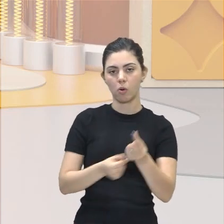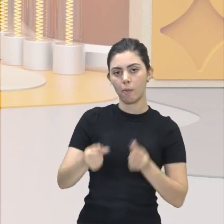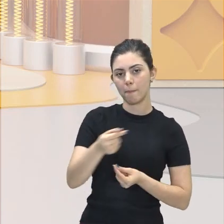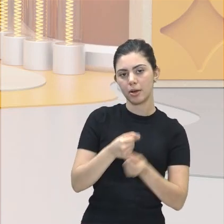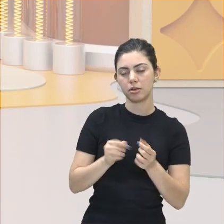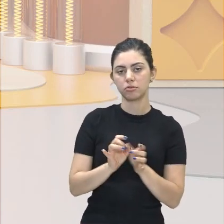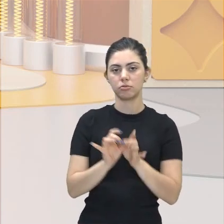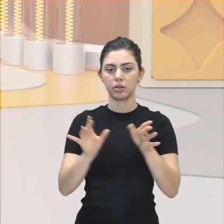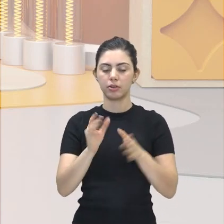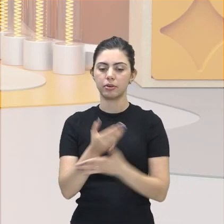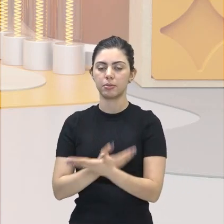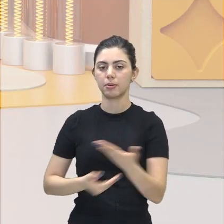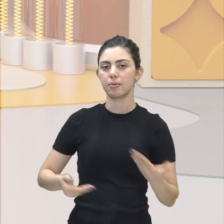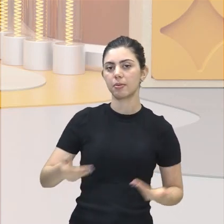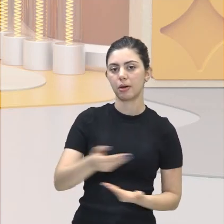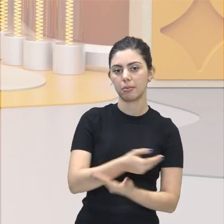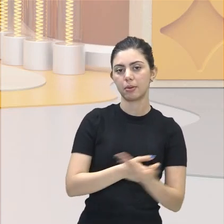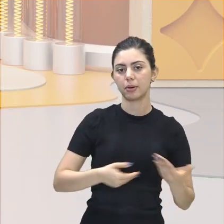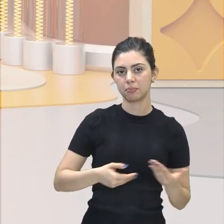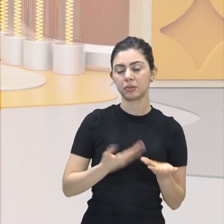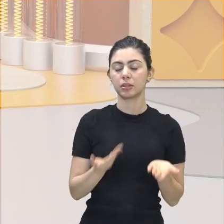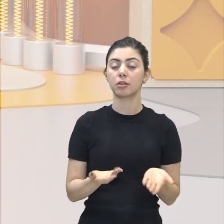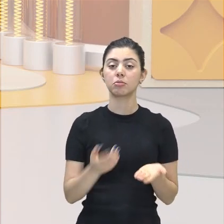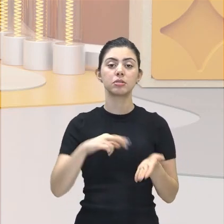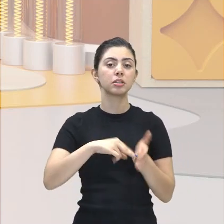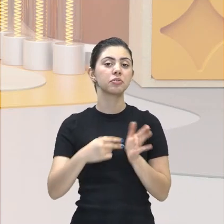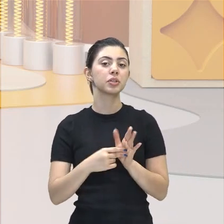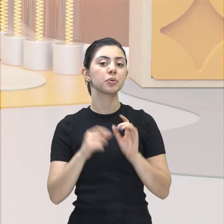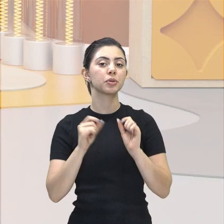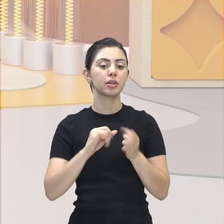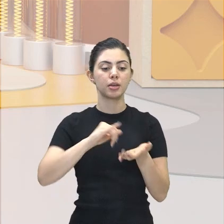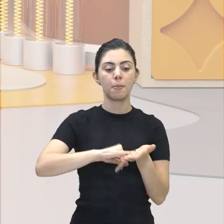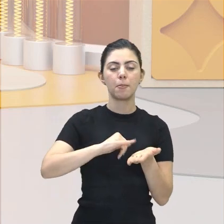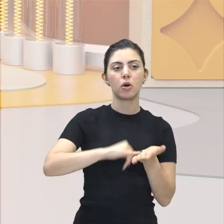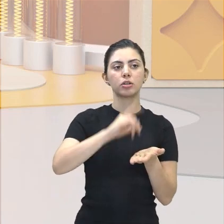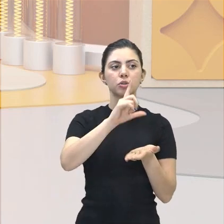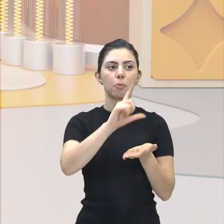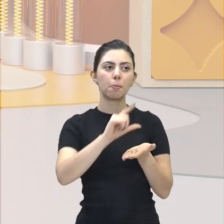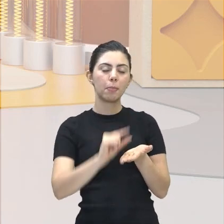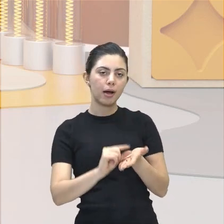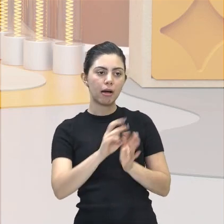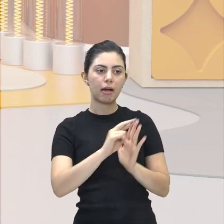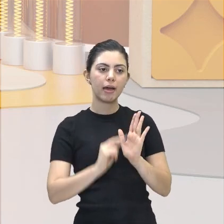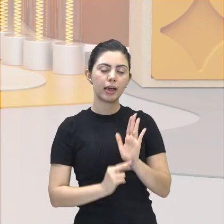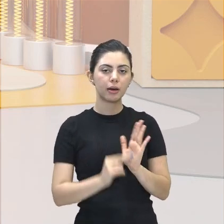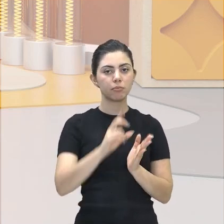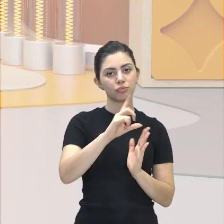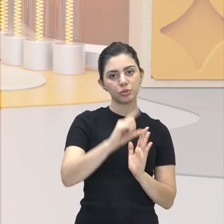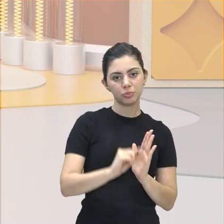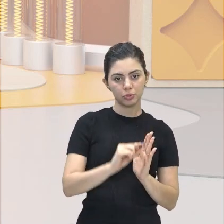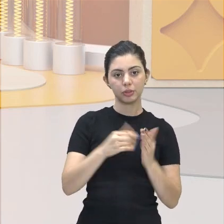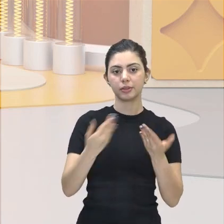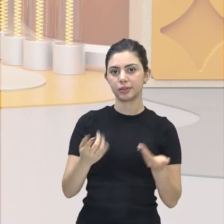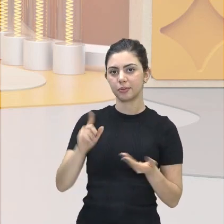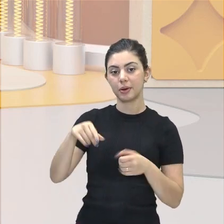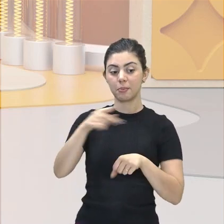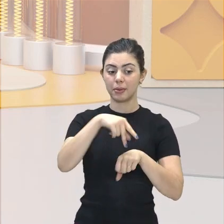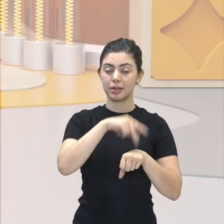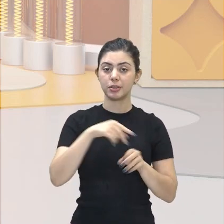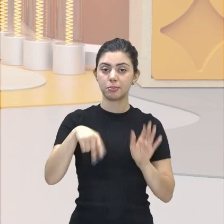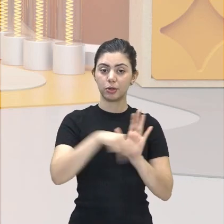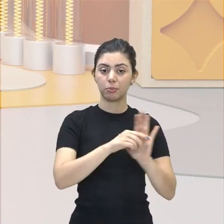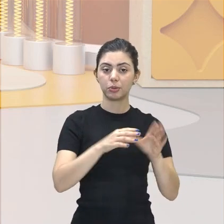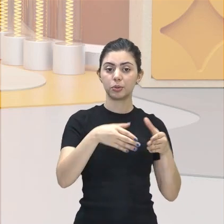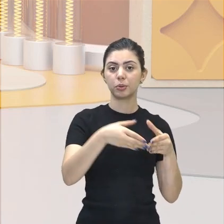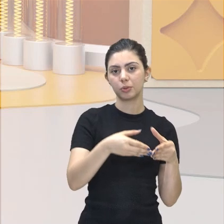aí a eliminação de alguns impostos, de algumas restrições entre os países que fazem parte, são aqueles lá, né? Agora com a adição